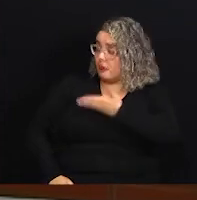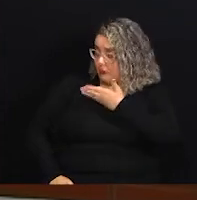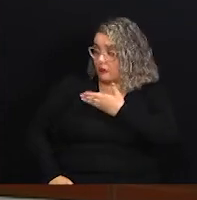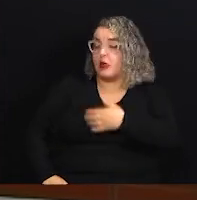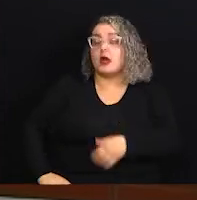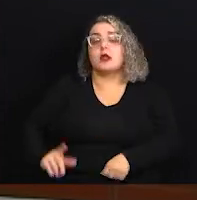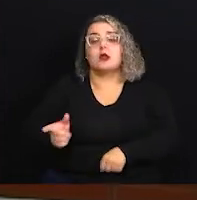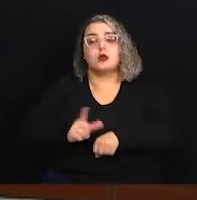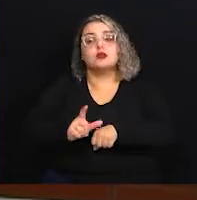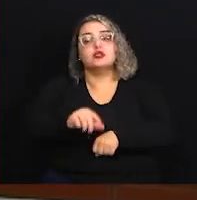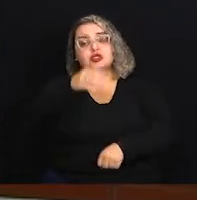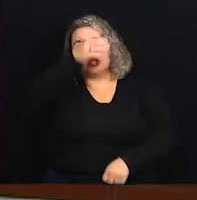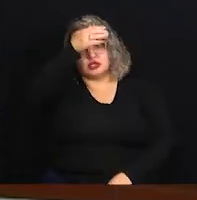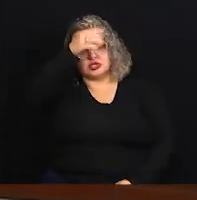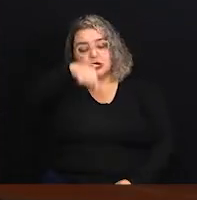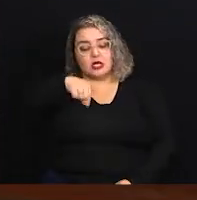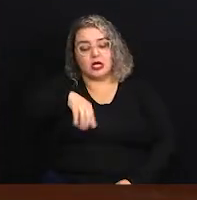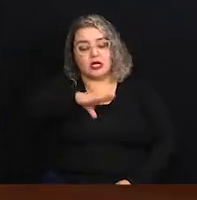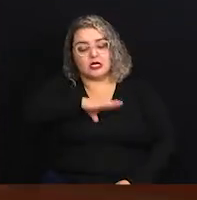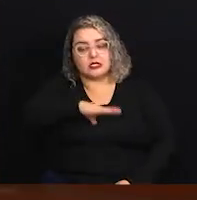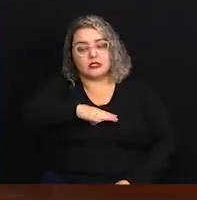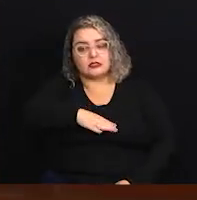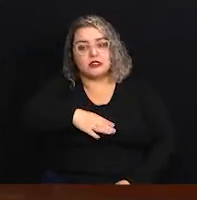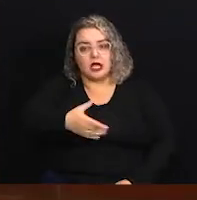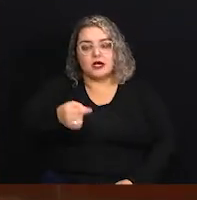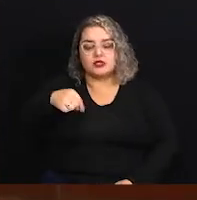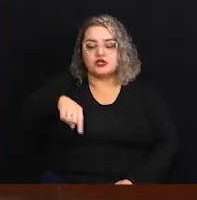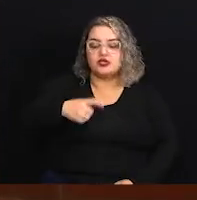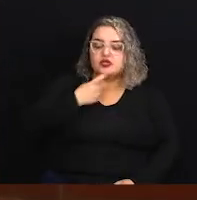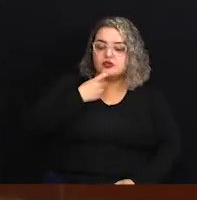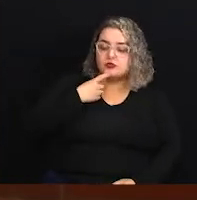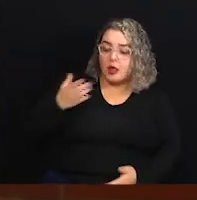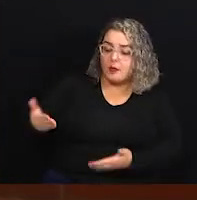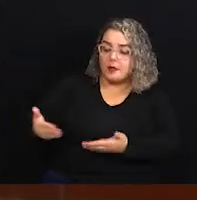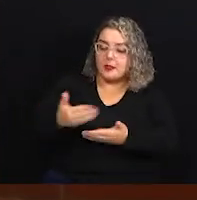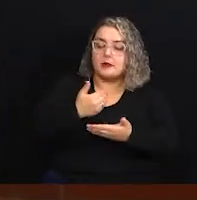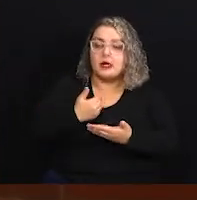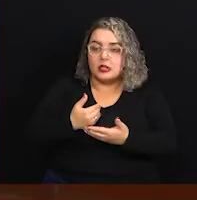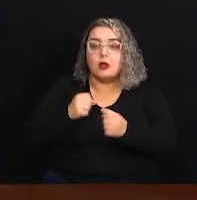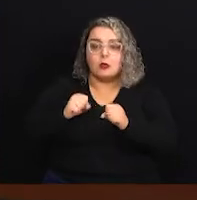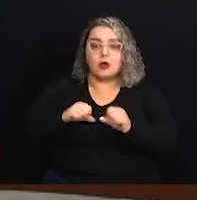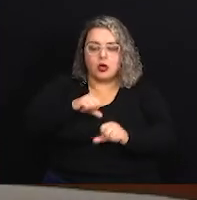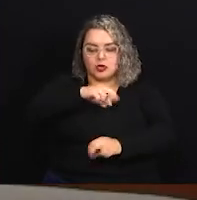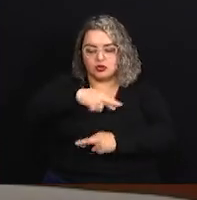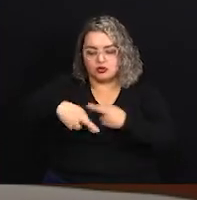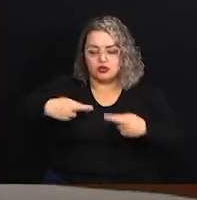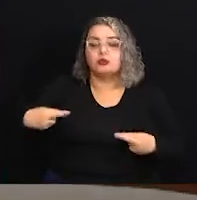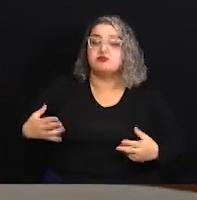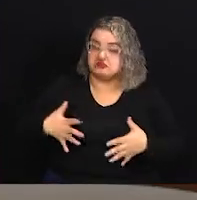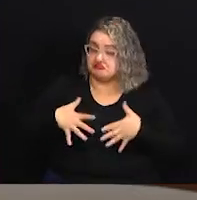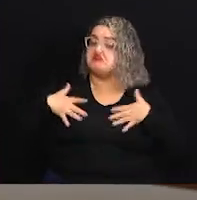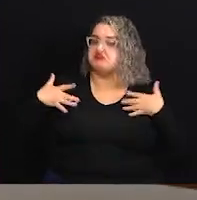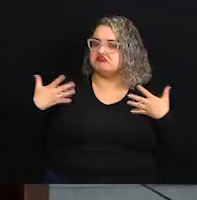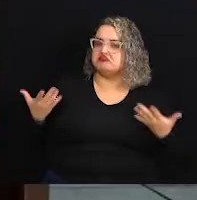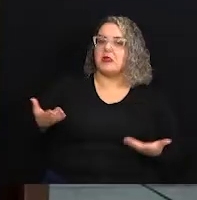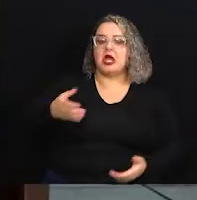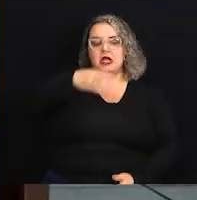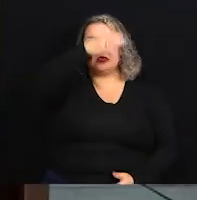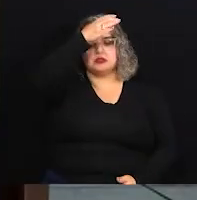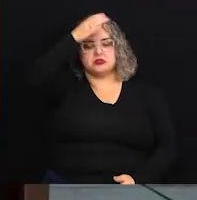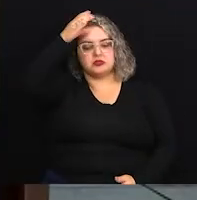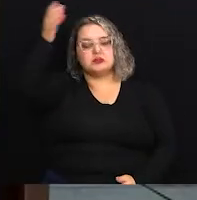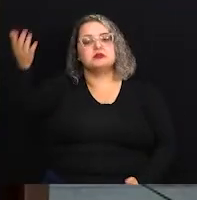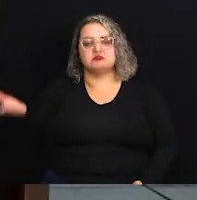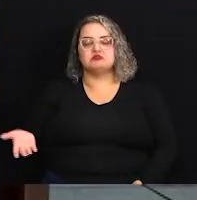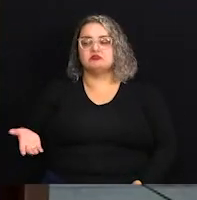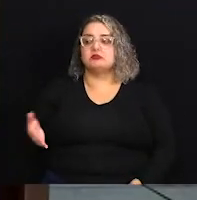comerciante de Campinas, ser uma das unidades de captação desse material que pode ser reciclado é um orgulho. Separar